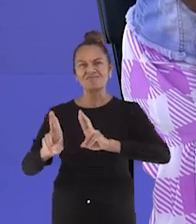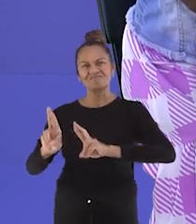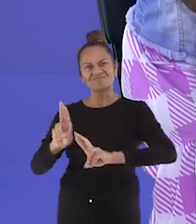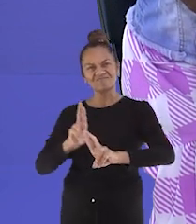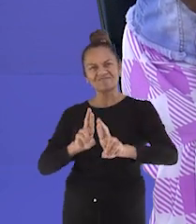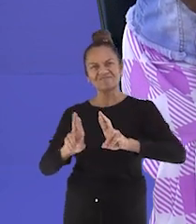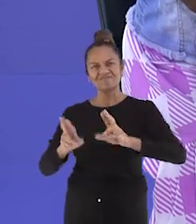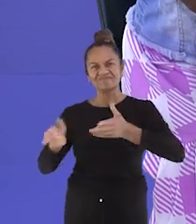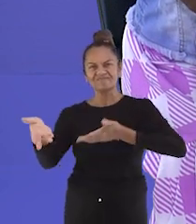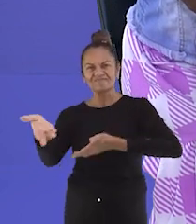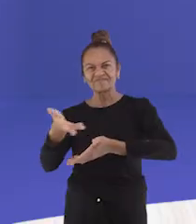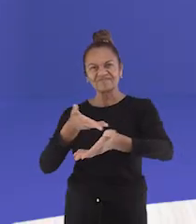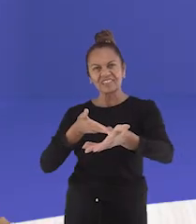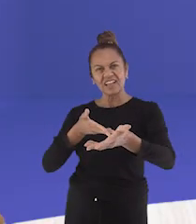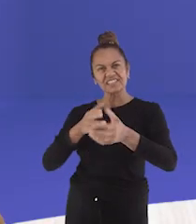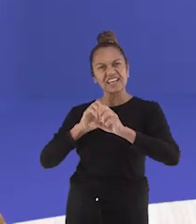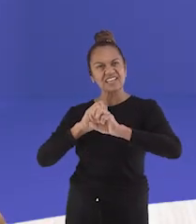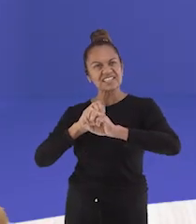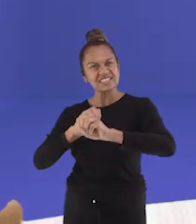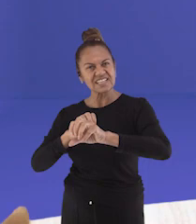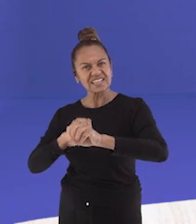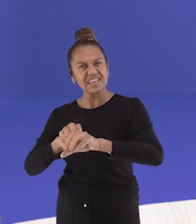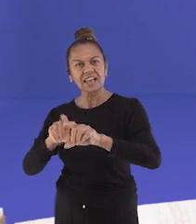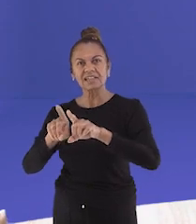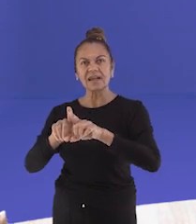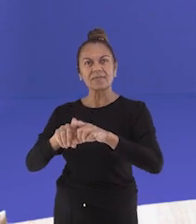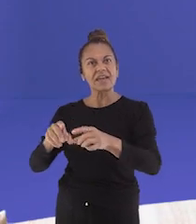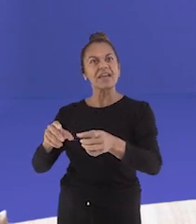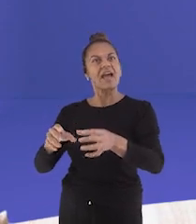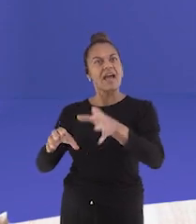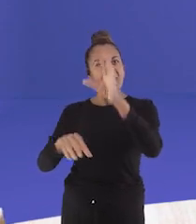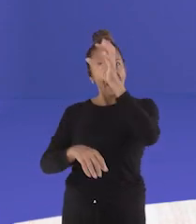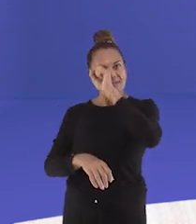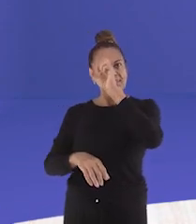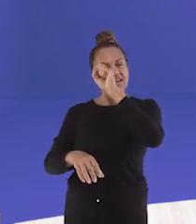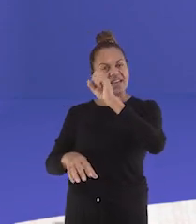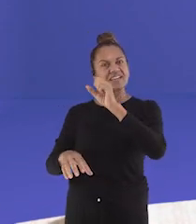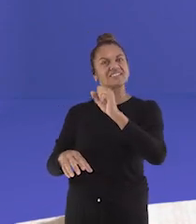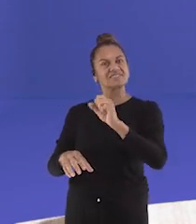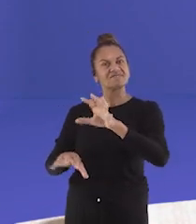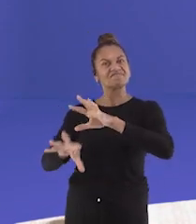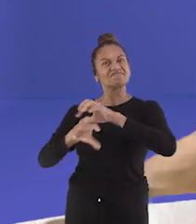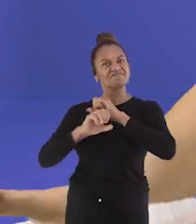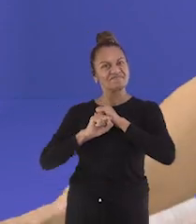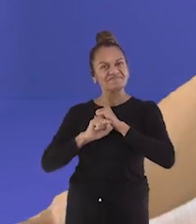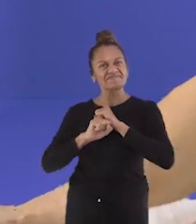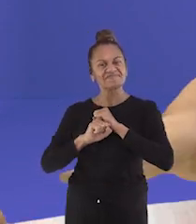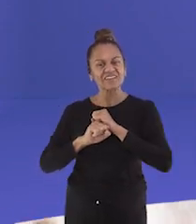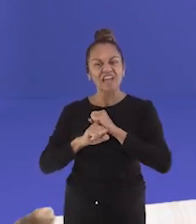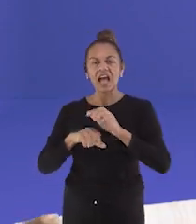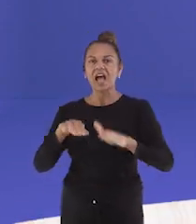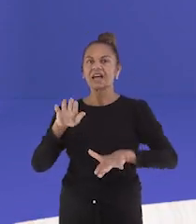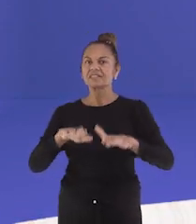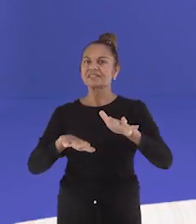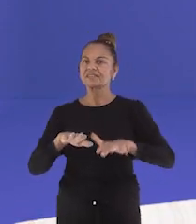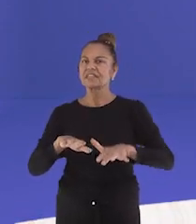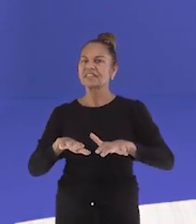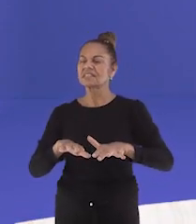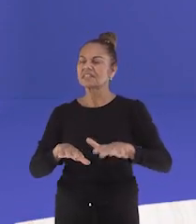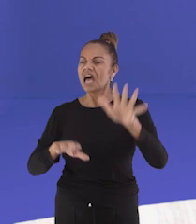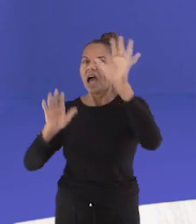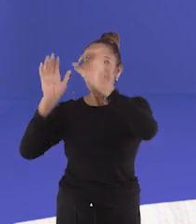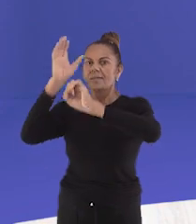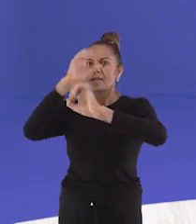uma relação de troca. Você ensina e aprende ao mesmo tempo. E às vezes nós